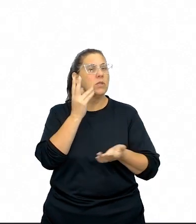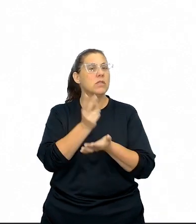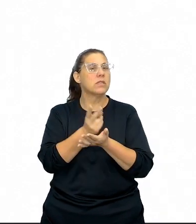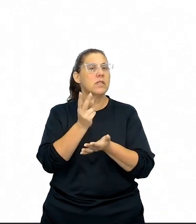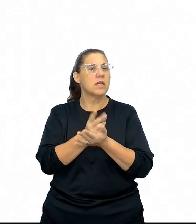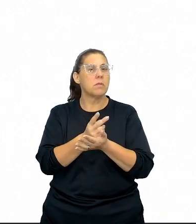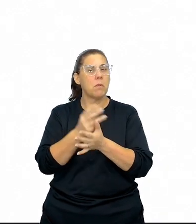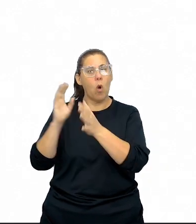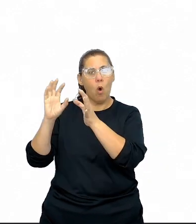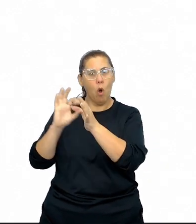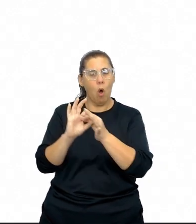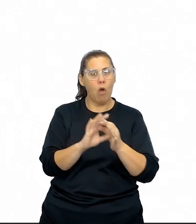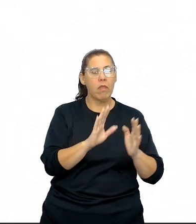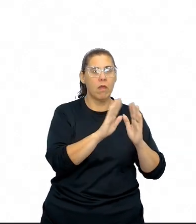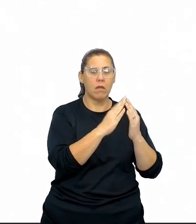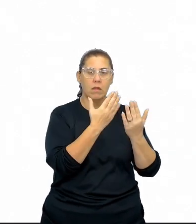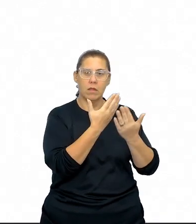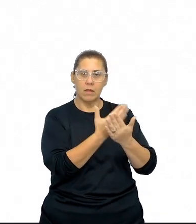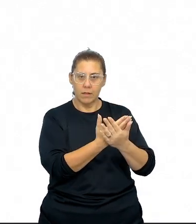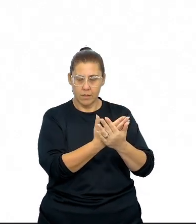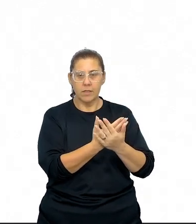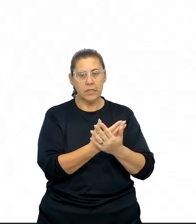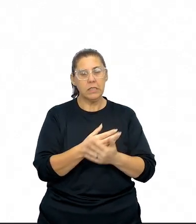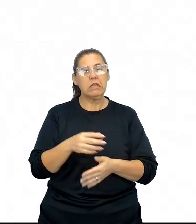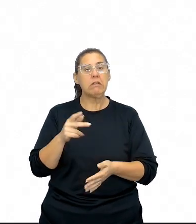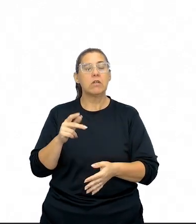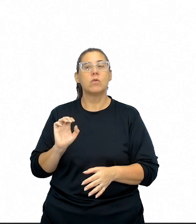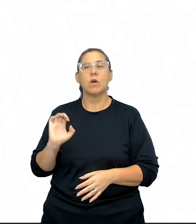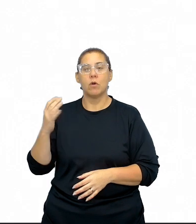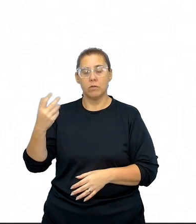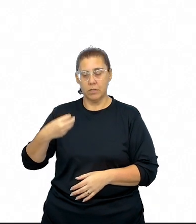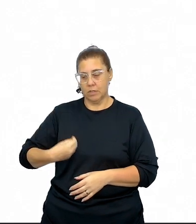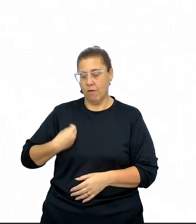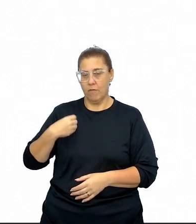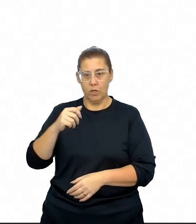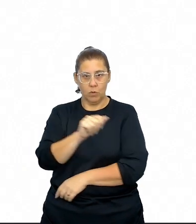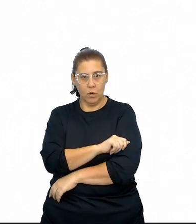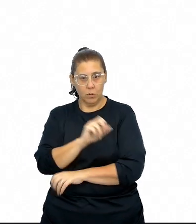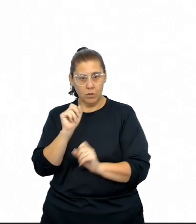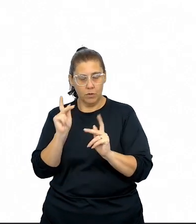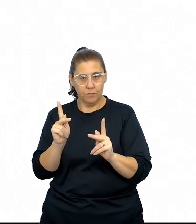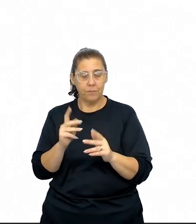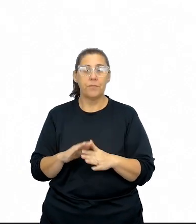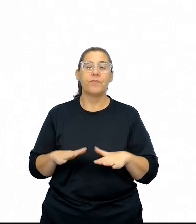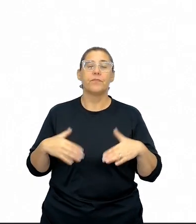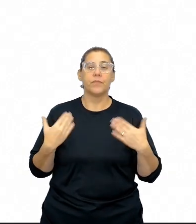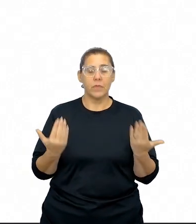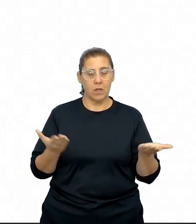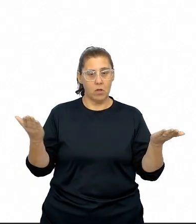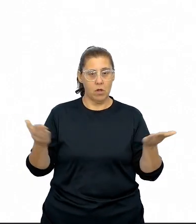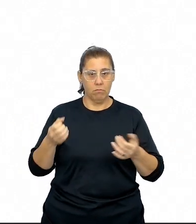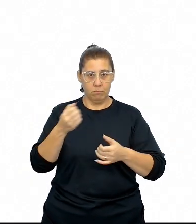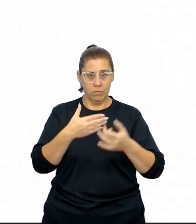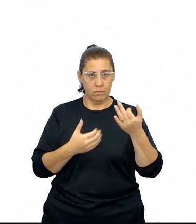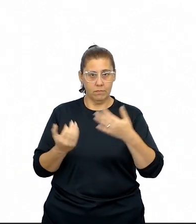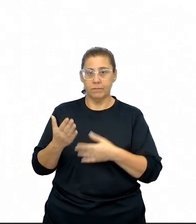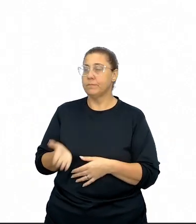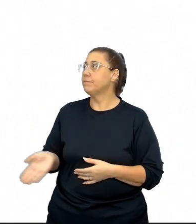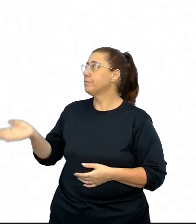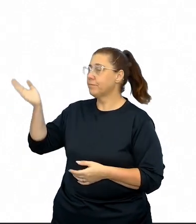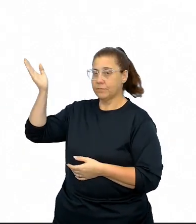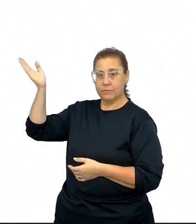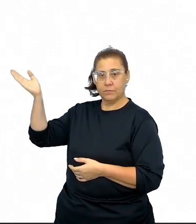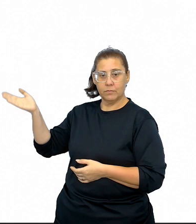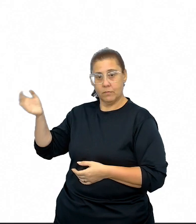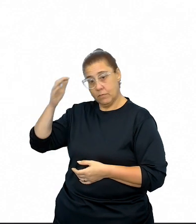o contexto da sua escola e a realidade dos seus estudantes. Tudo bem? Bom, nesse slide, né, também comum